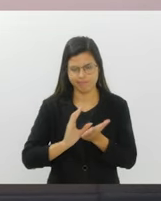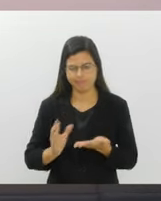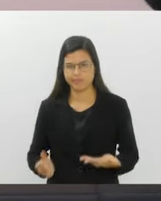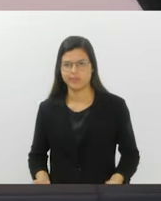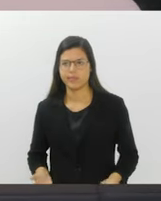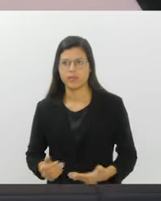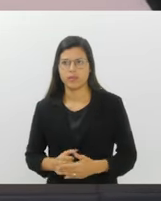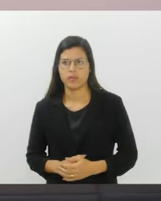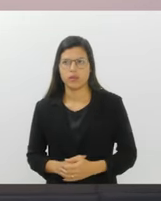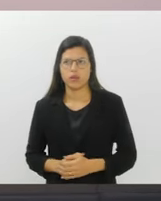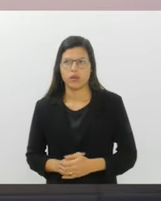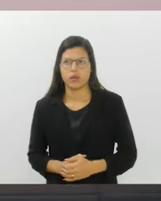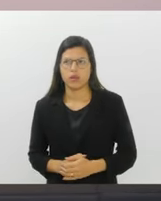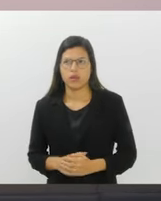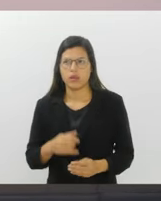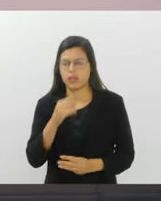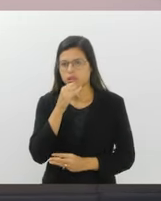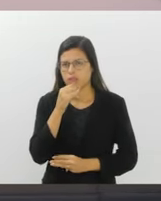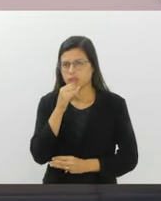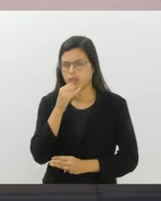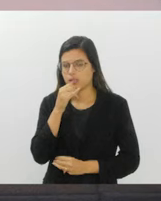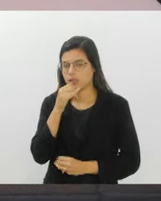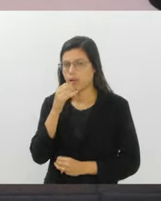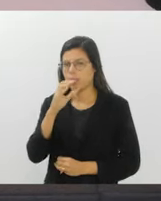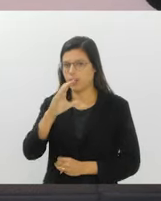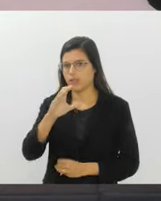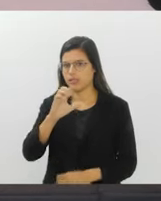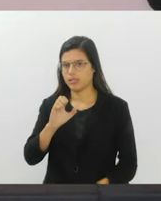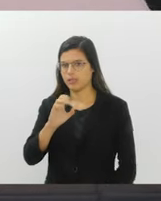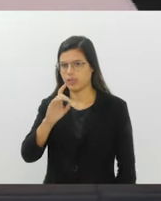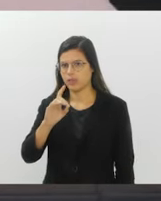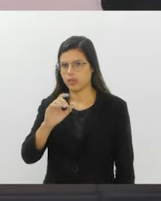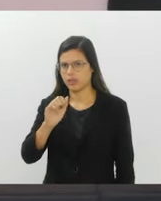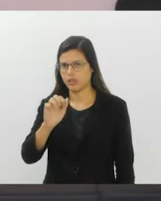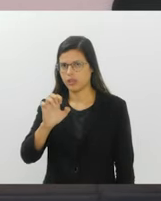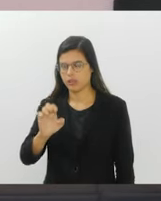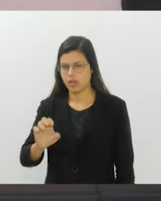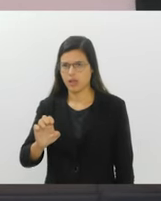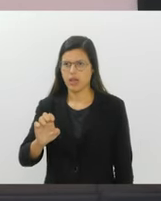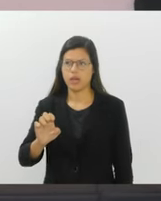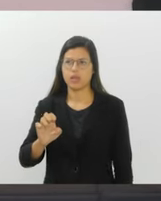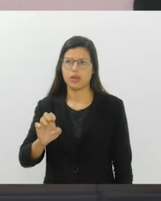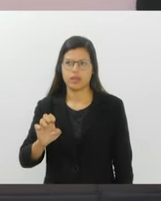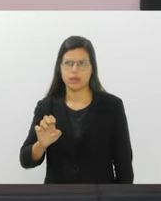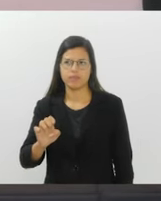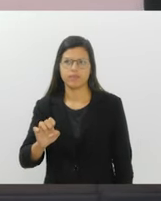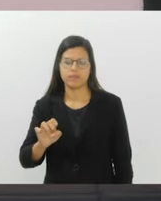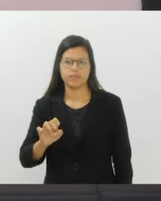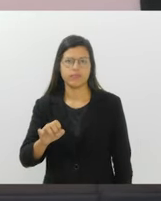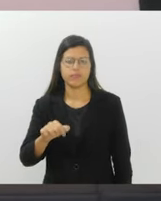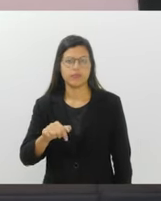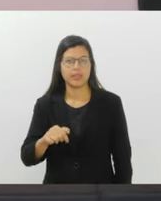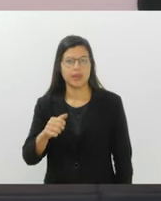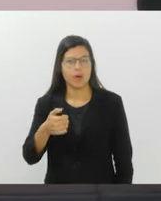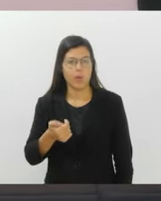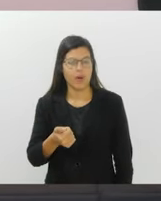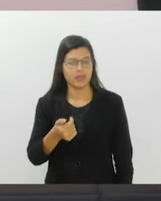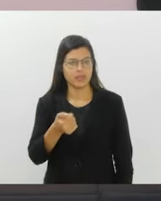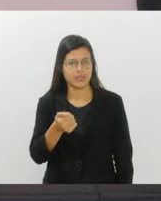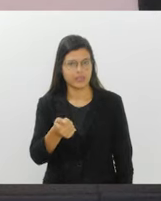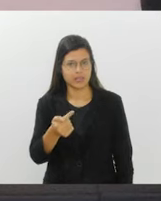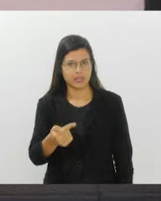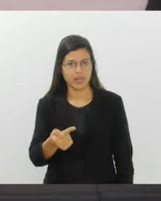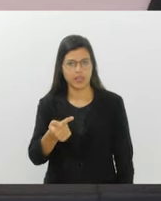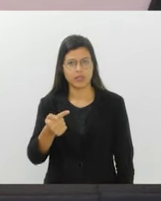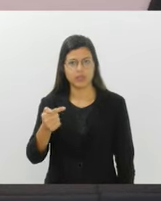Dinheiro da concessão da SEDAE Iniciativa Privada, que montou a quase 17 bilhões de